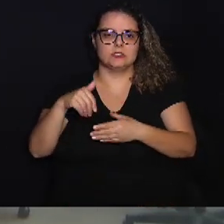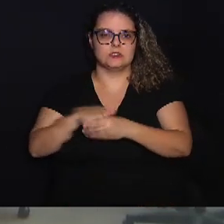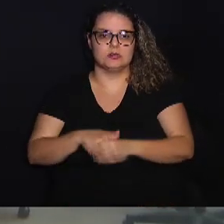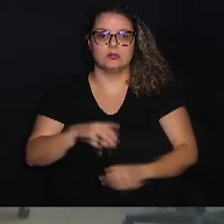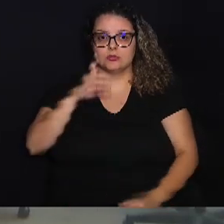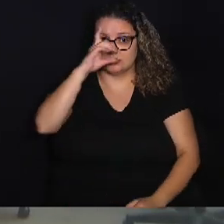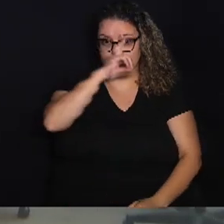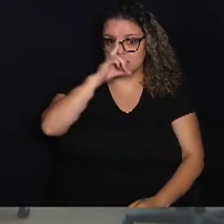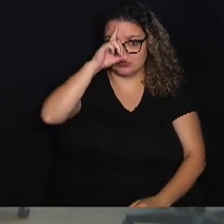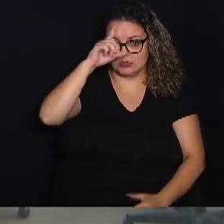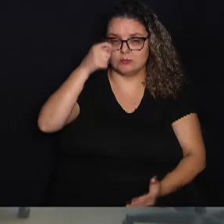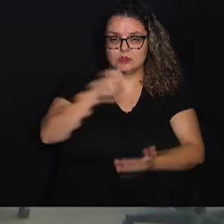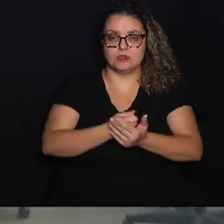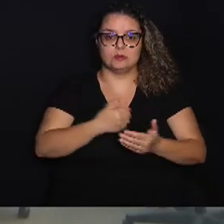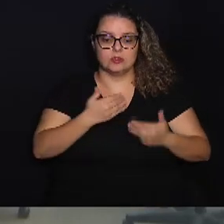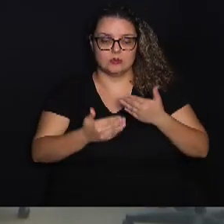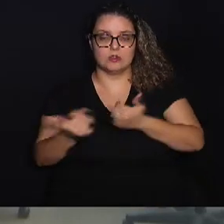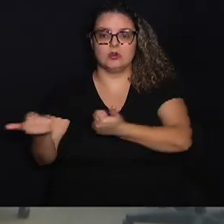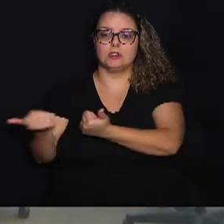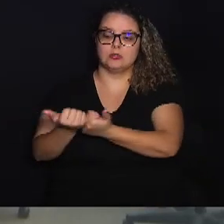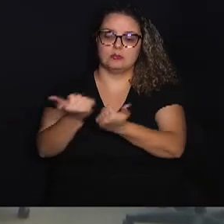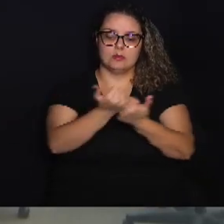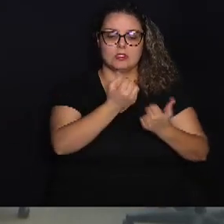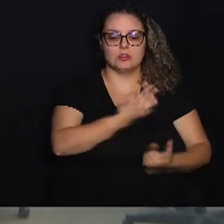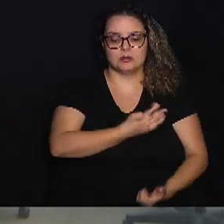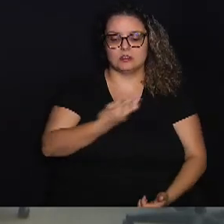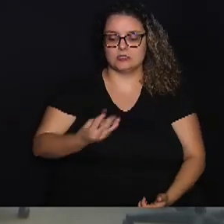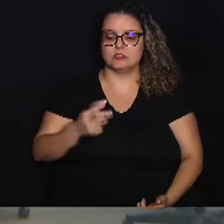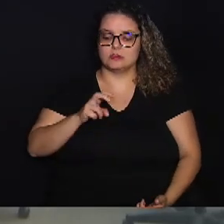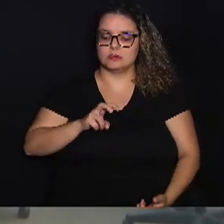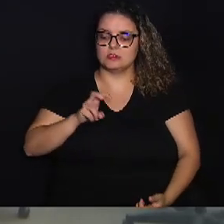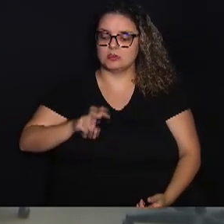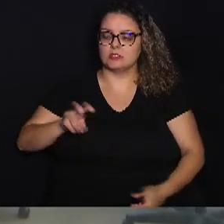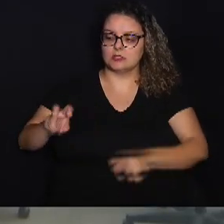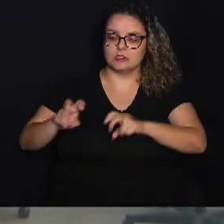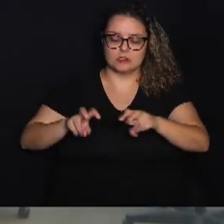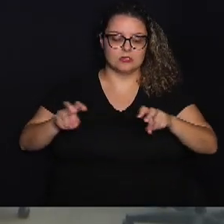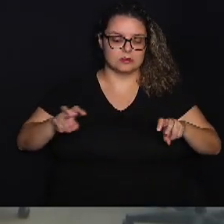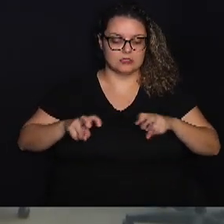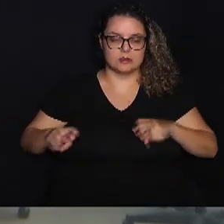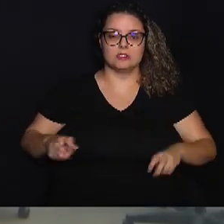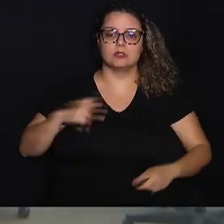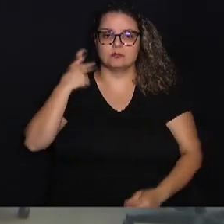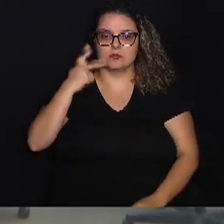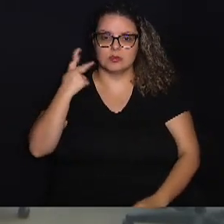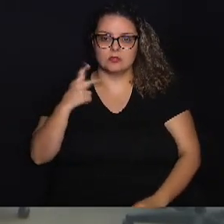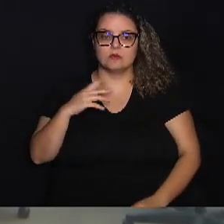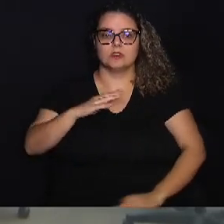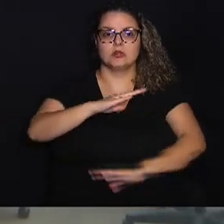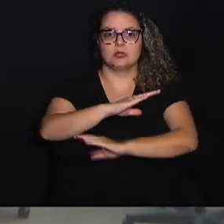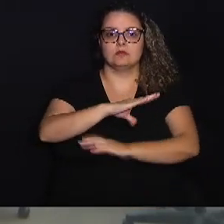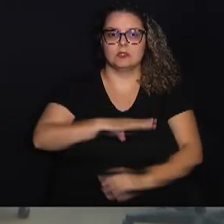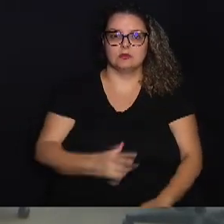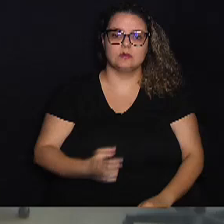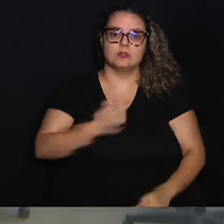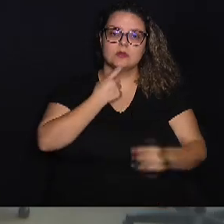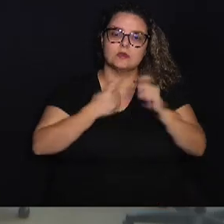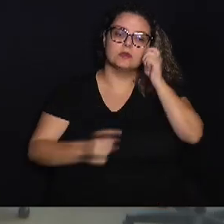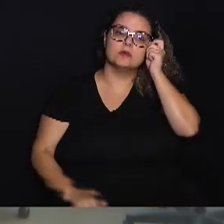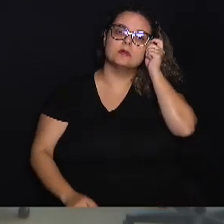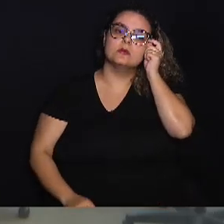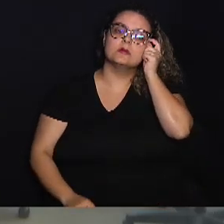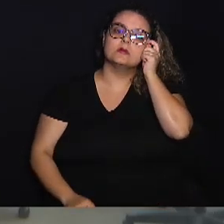definirá os próximos ocupantes das 33 cadeiras da Câmara Municipal de Campinas eles tomarão